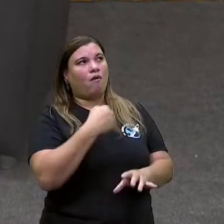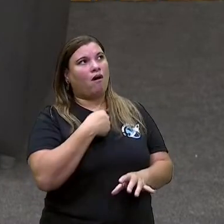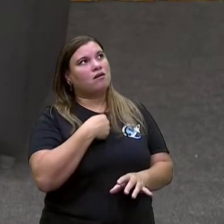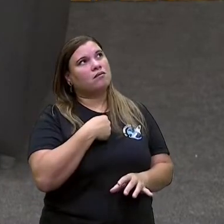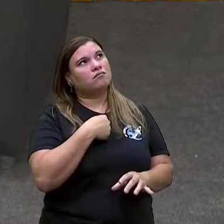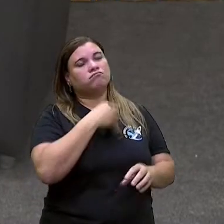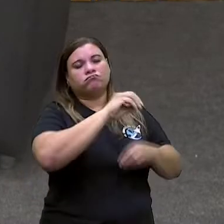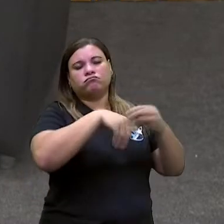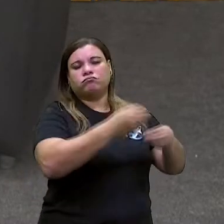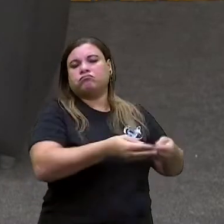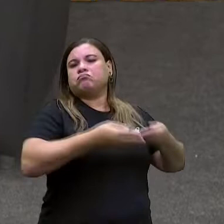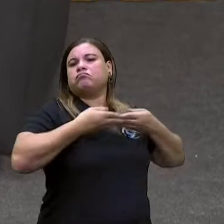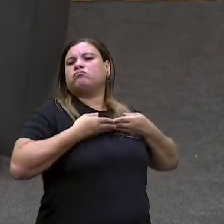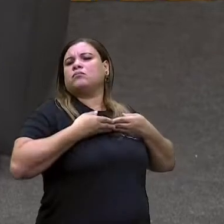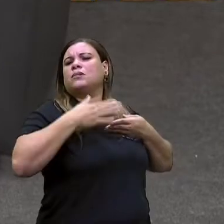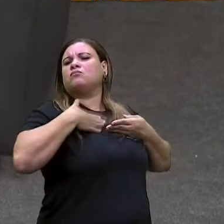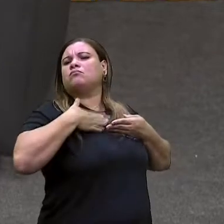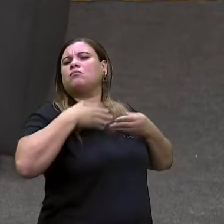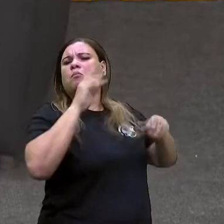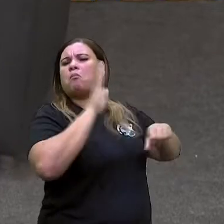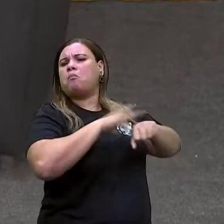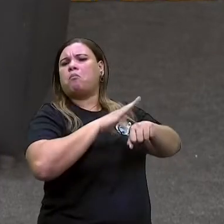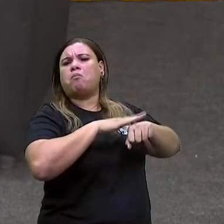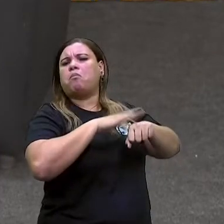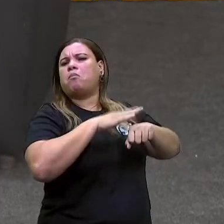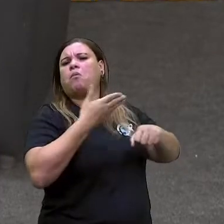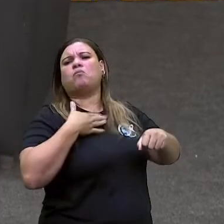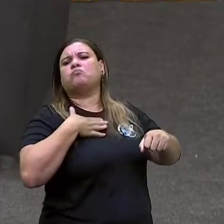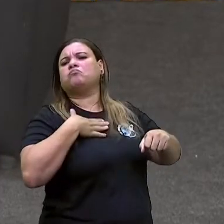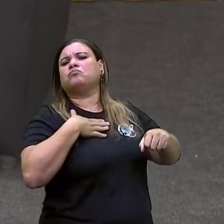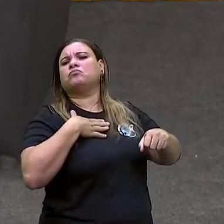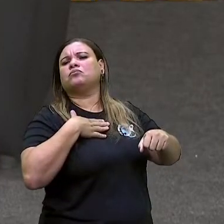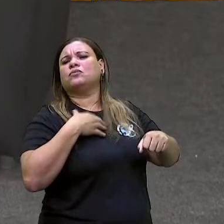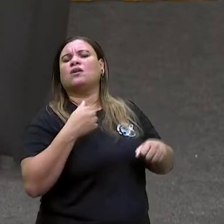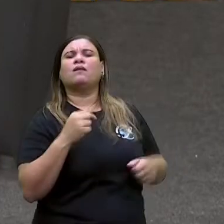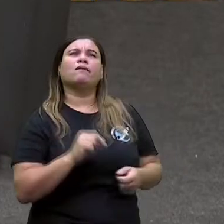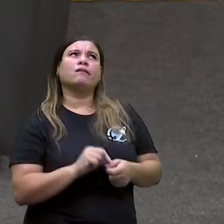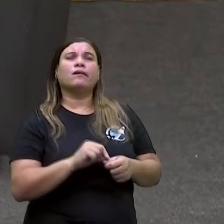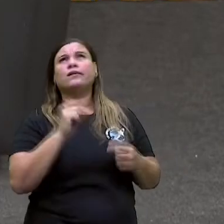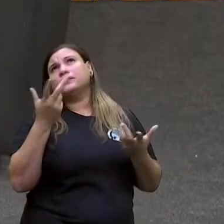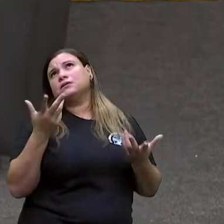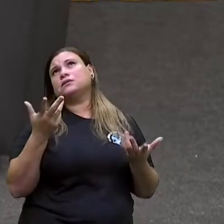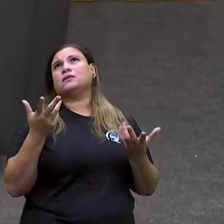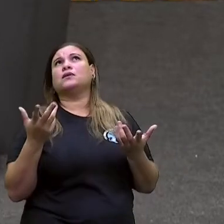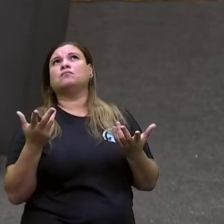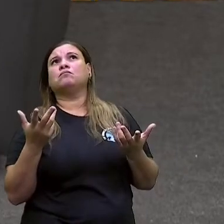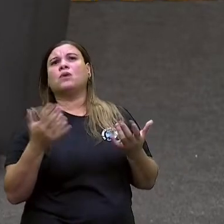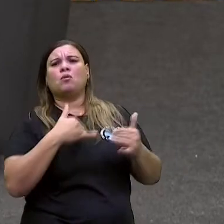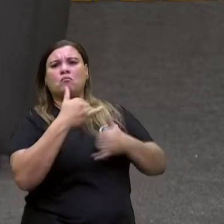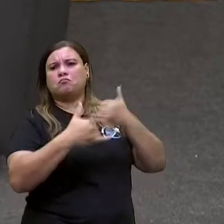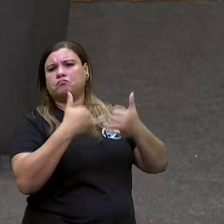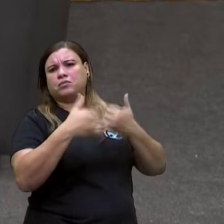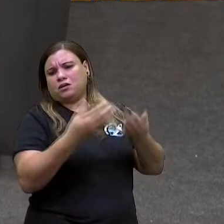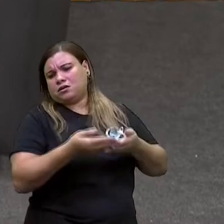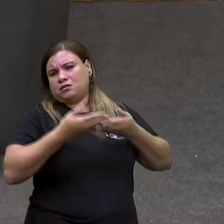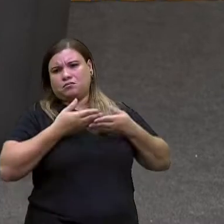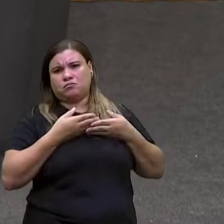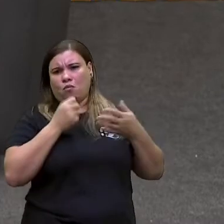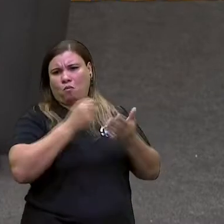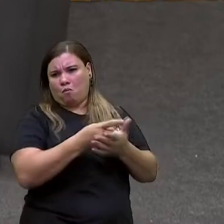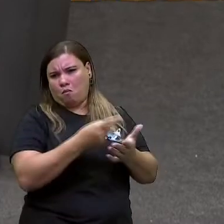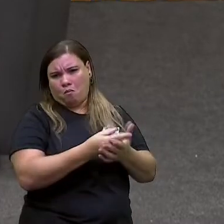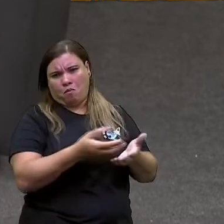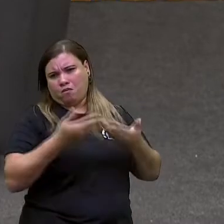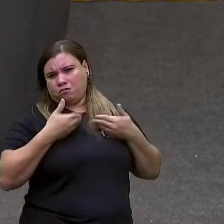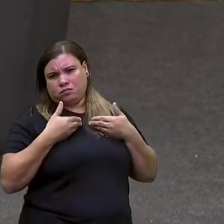vou me dar um presente, vou comprar um dominó para mim, entendeu? Eu me dou para... Então, acho que isso é importante. Se você não tem o